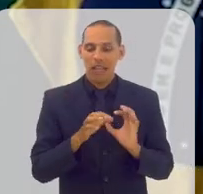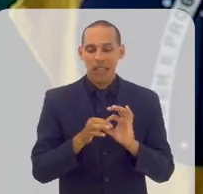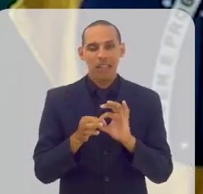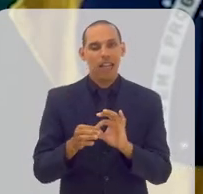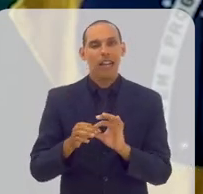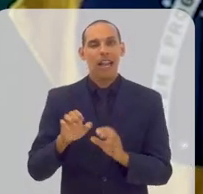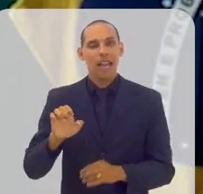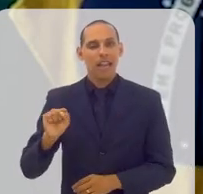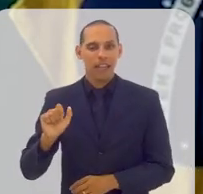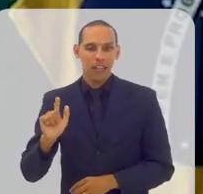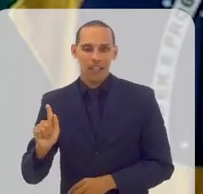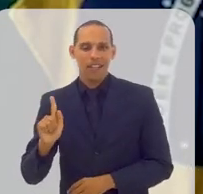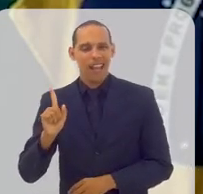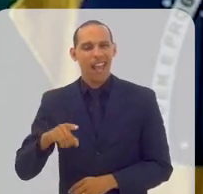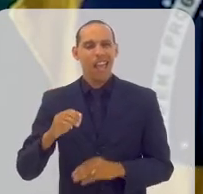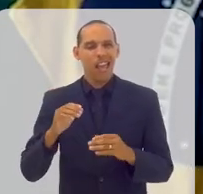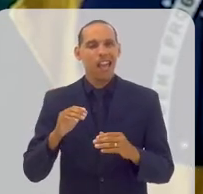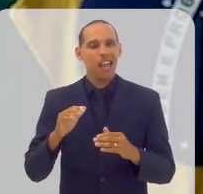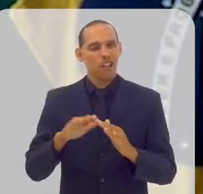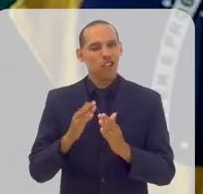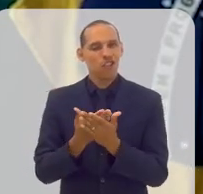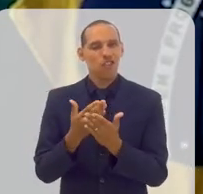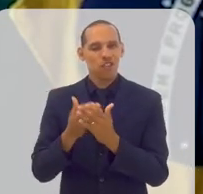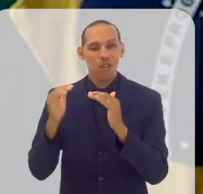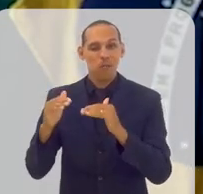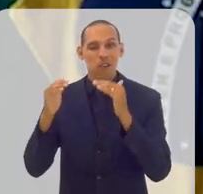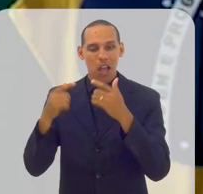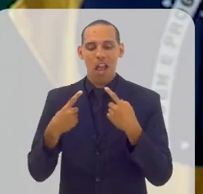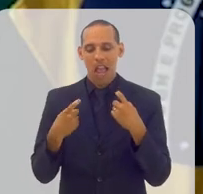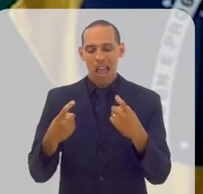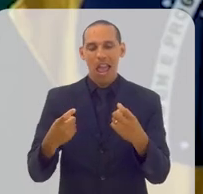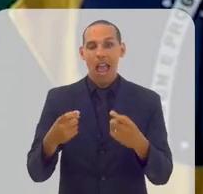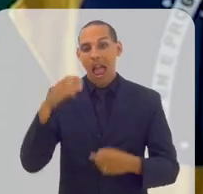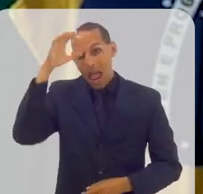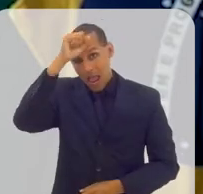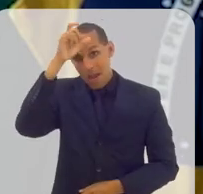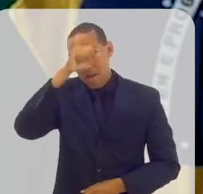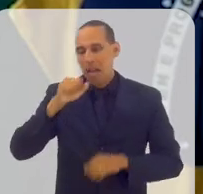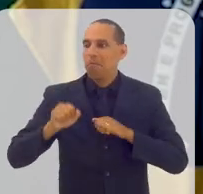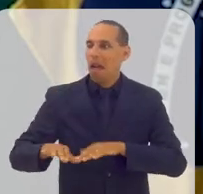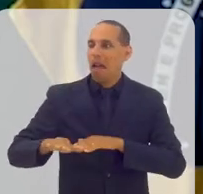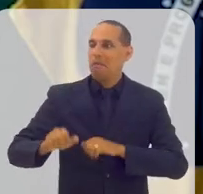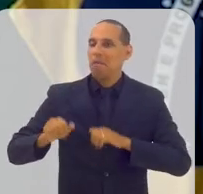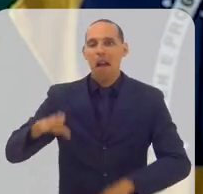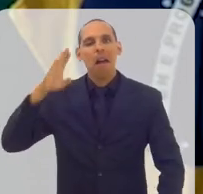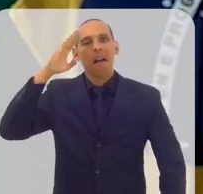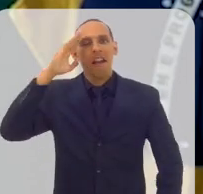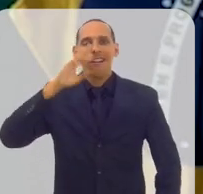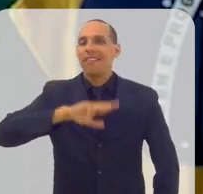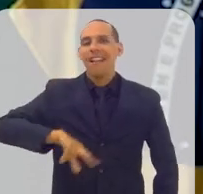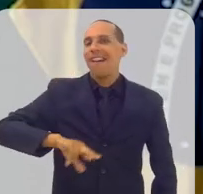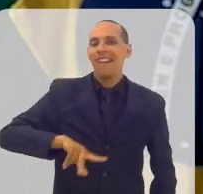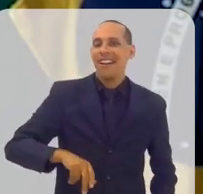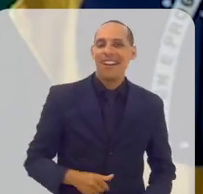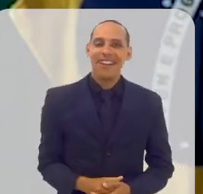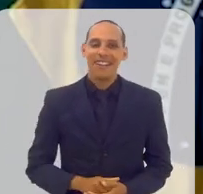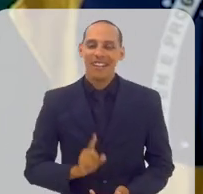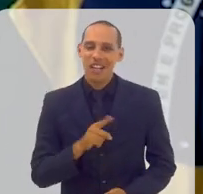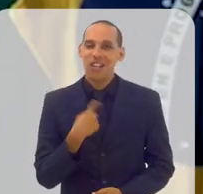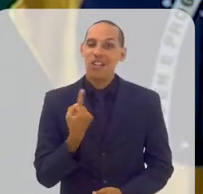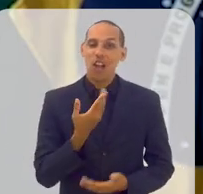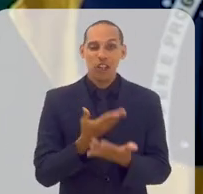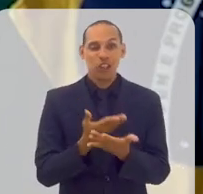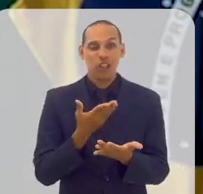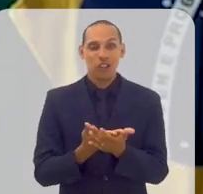estamos vinculados à ESG, à Escola Superior de Guerra, que lá o sítio vai aprender a marchar, bater continência. Não é isso, não.